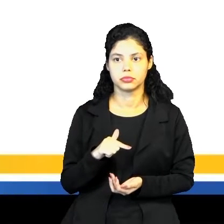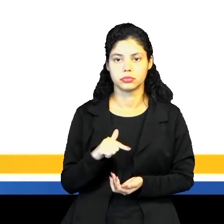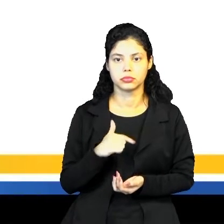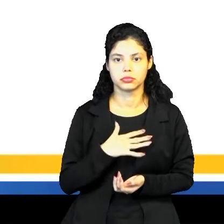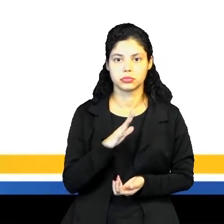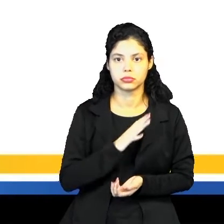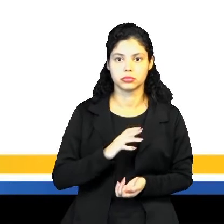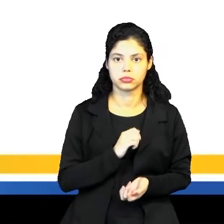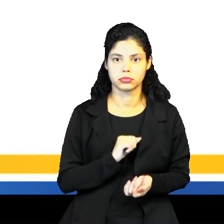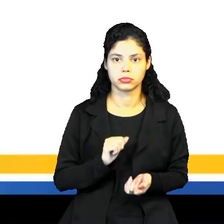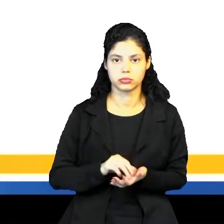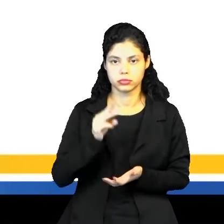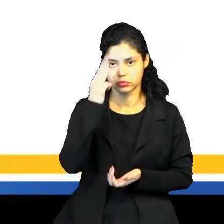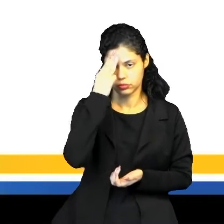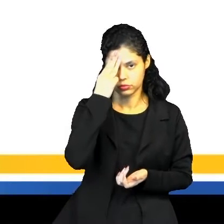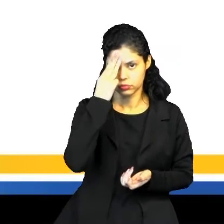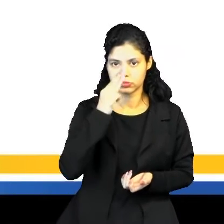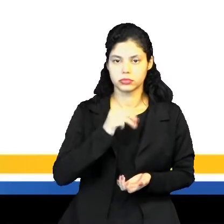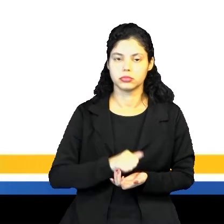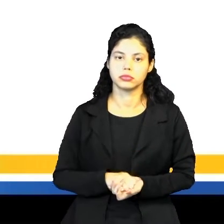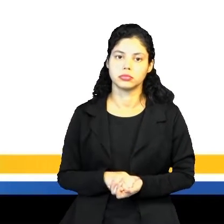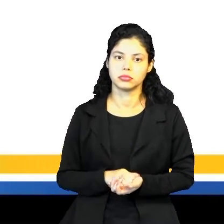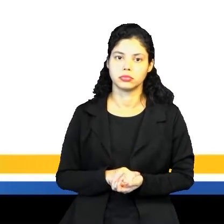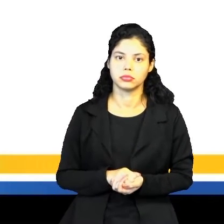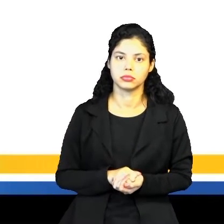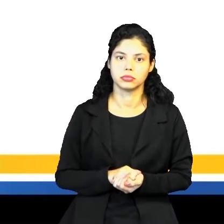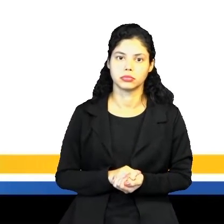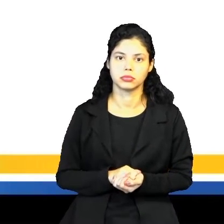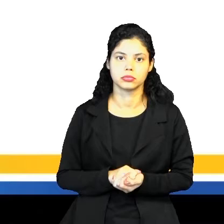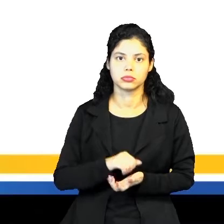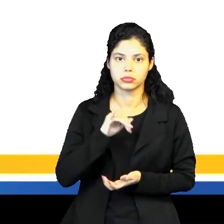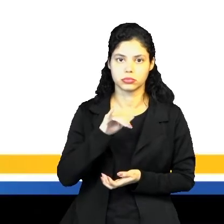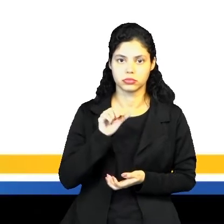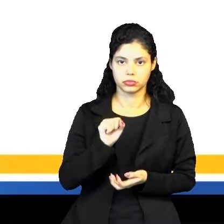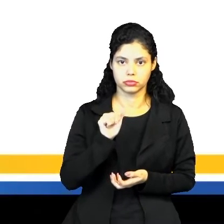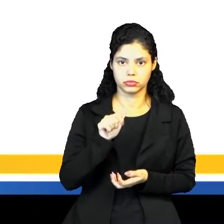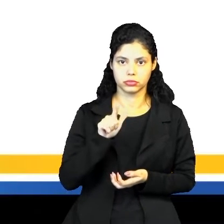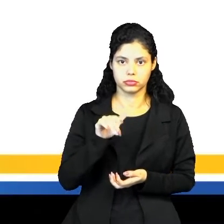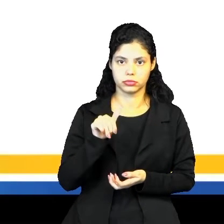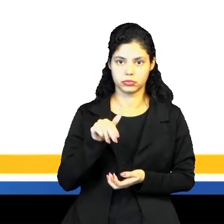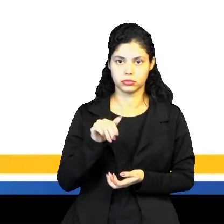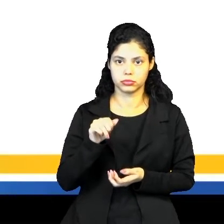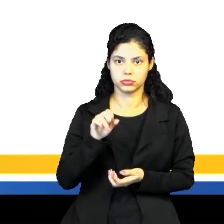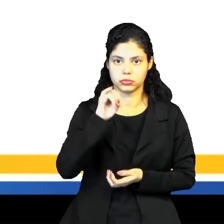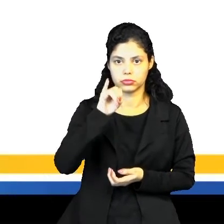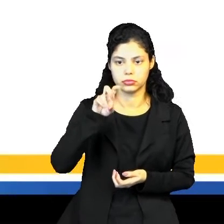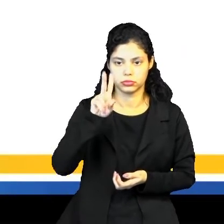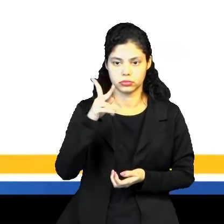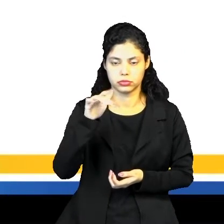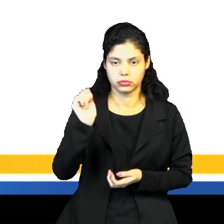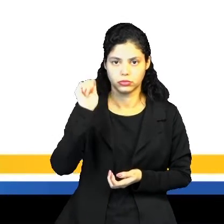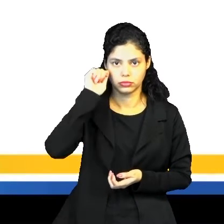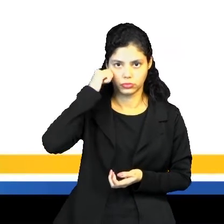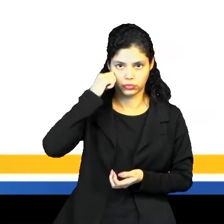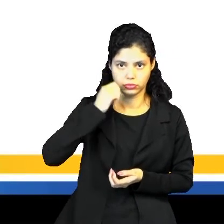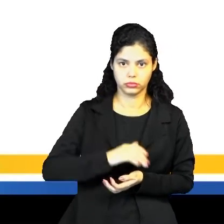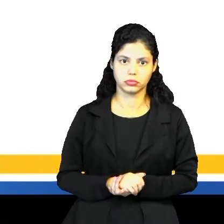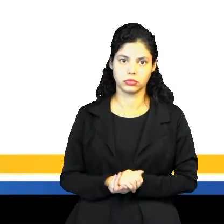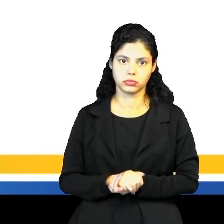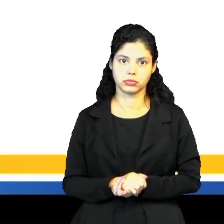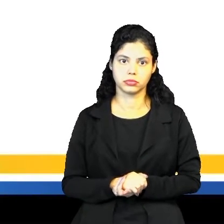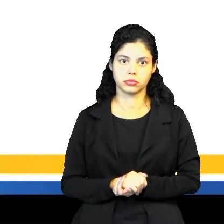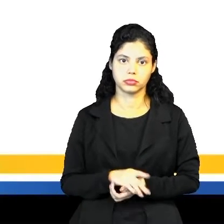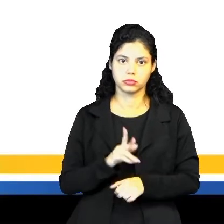amor. Memorial de Isla Negra, Memorial da Ilha Negra.